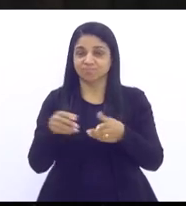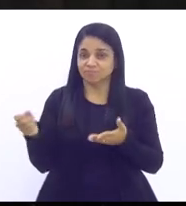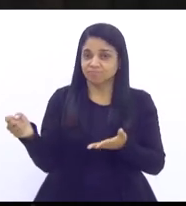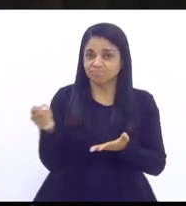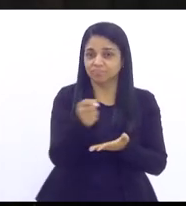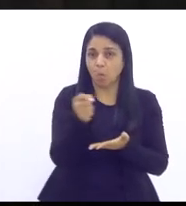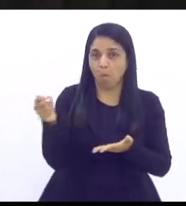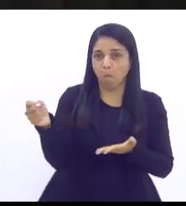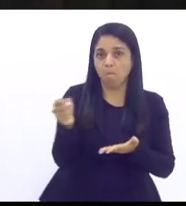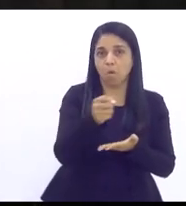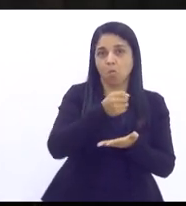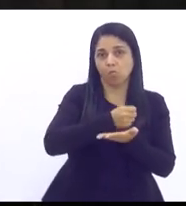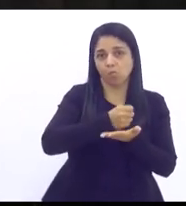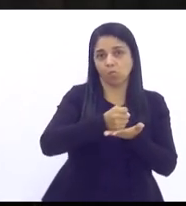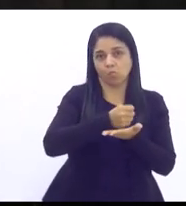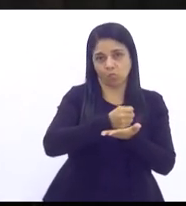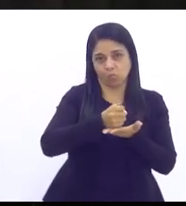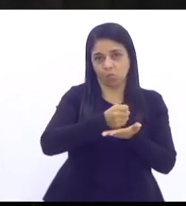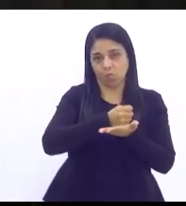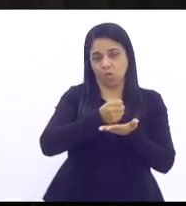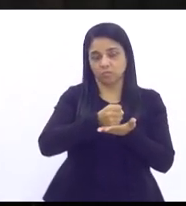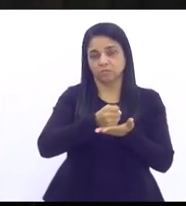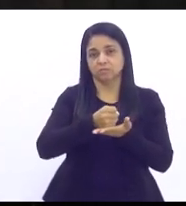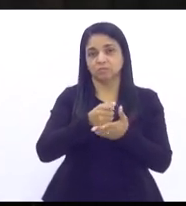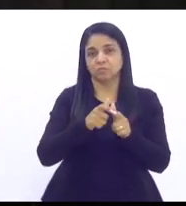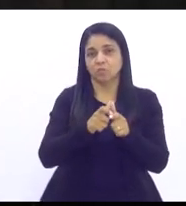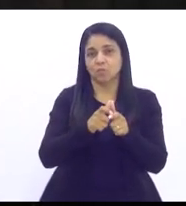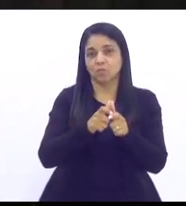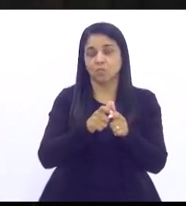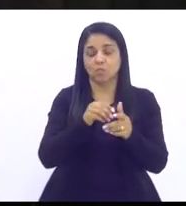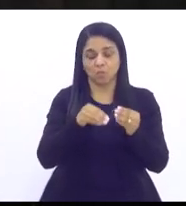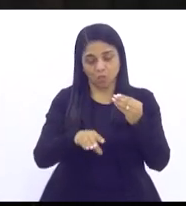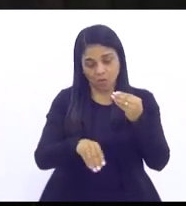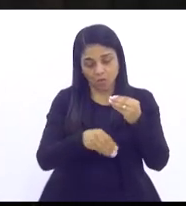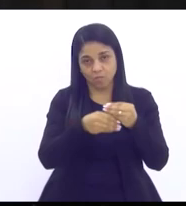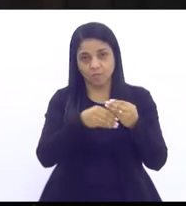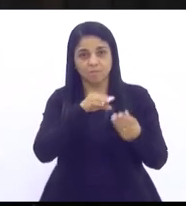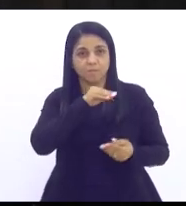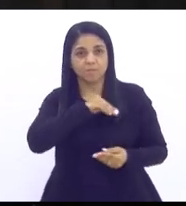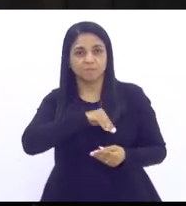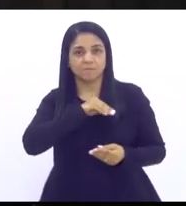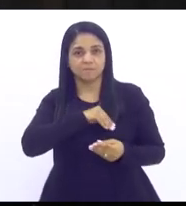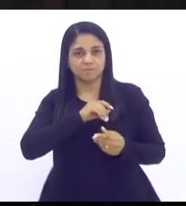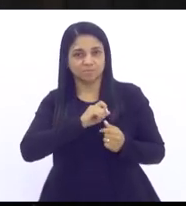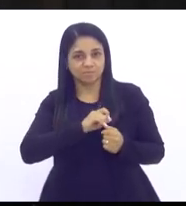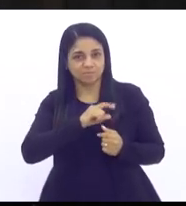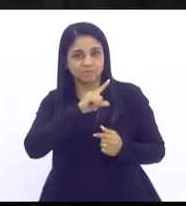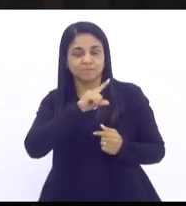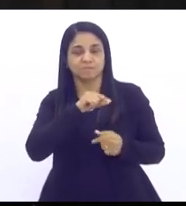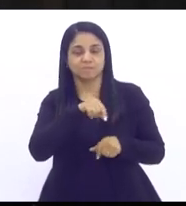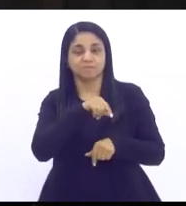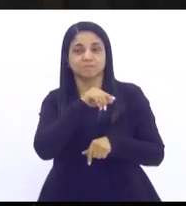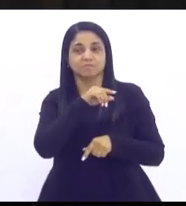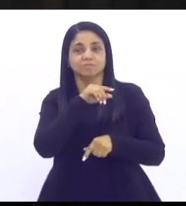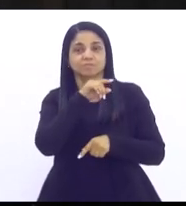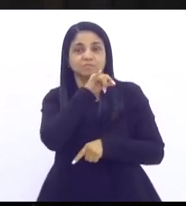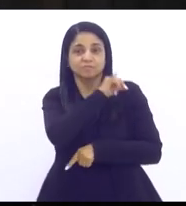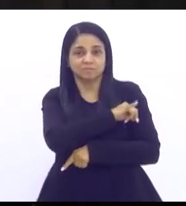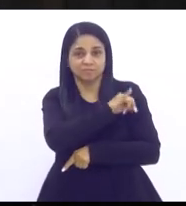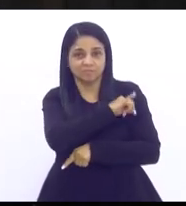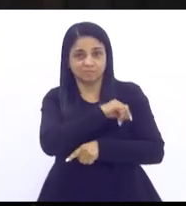empregos. O aumento do vencimento básico, do salário da população fluminense,